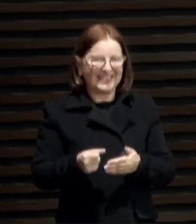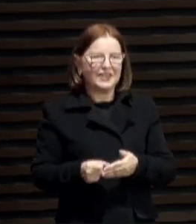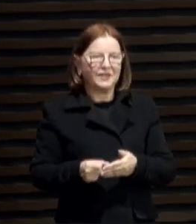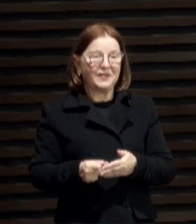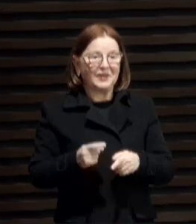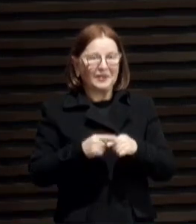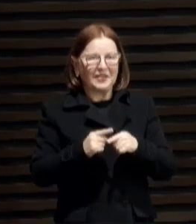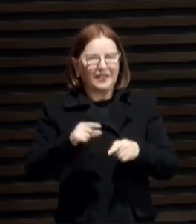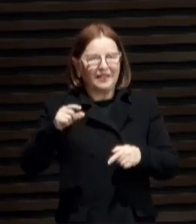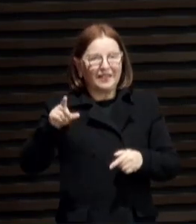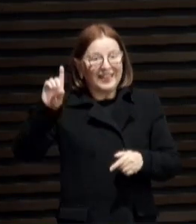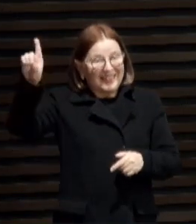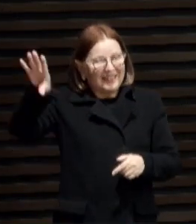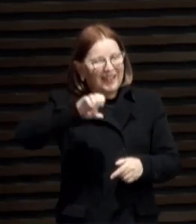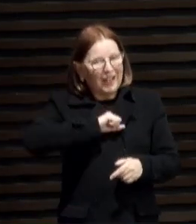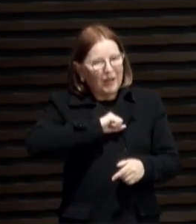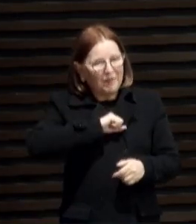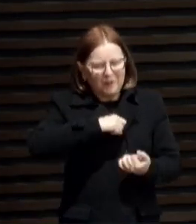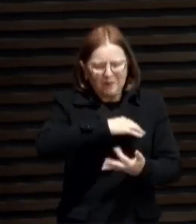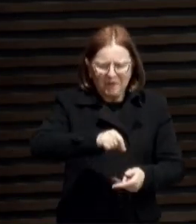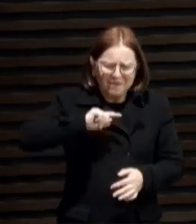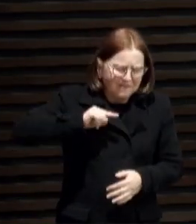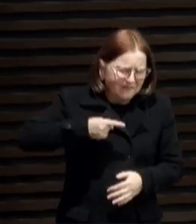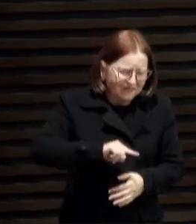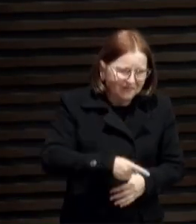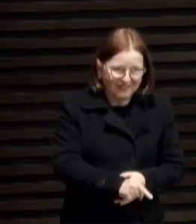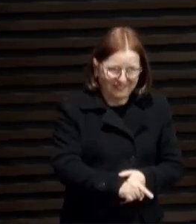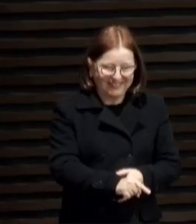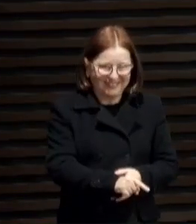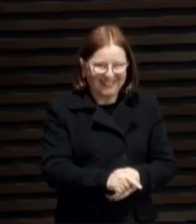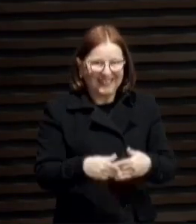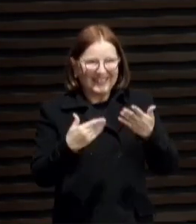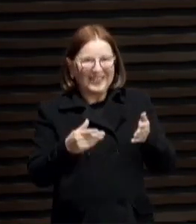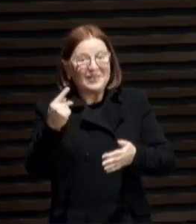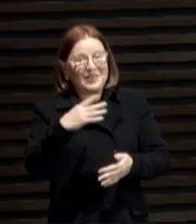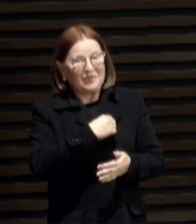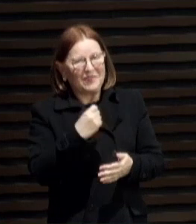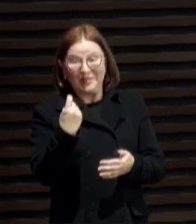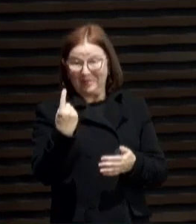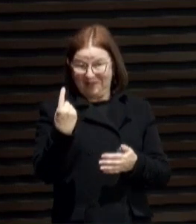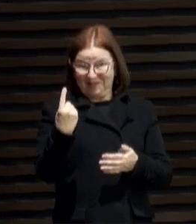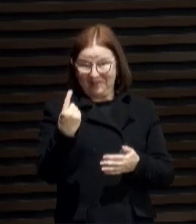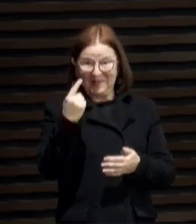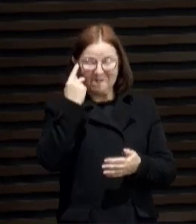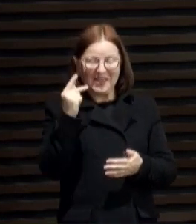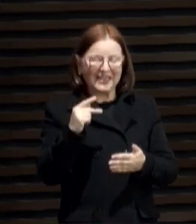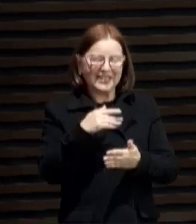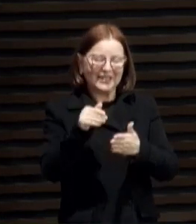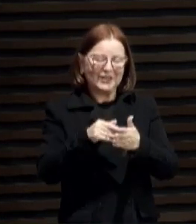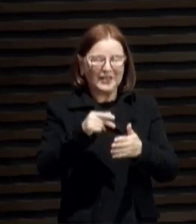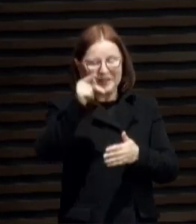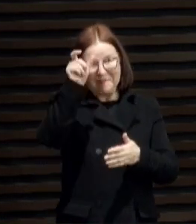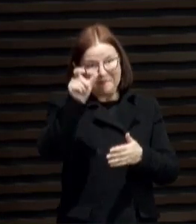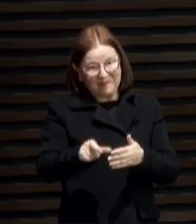Porque Deus amou o mundo de tal maneira que deu seu Filho unigênito, para que todo aquele que nele